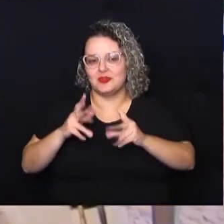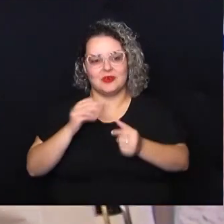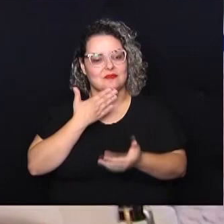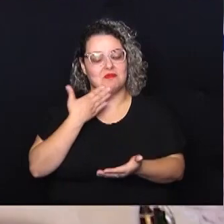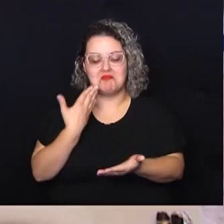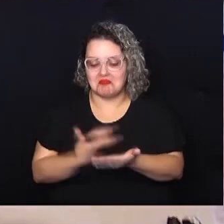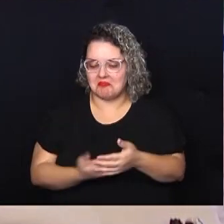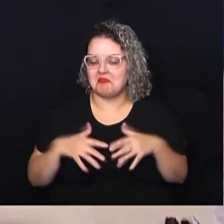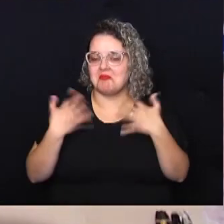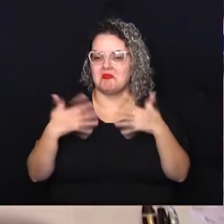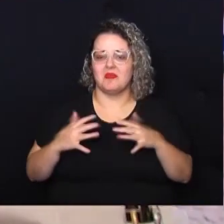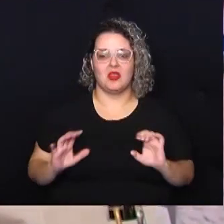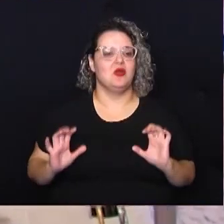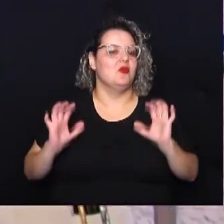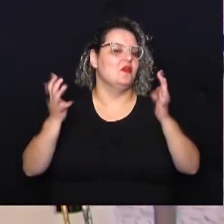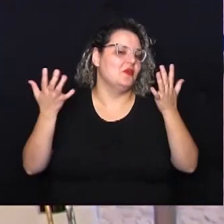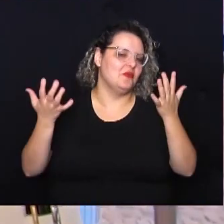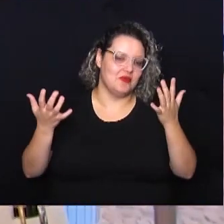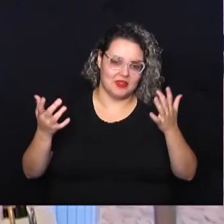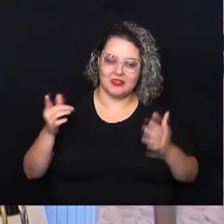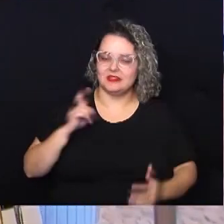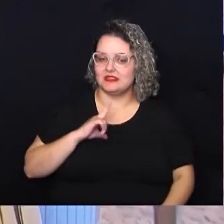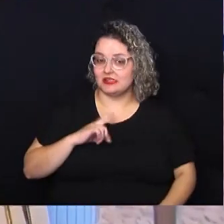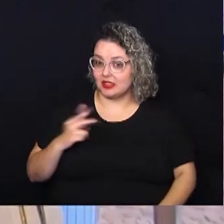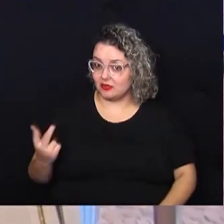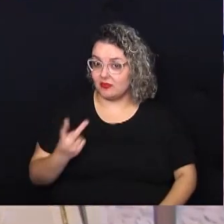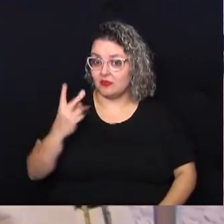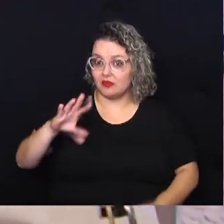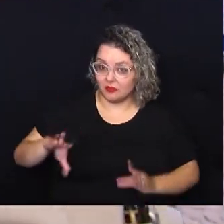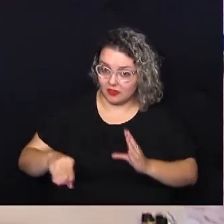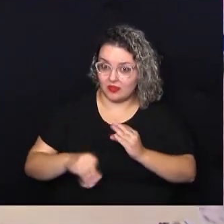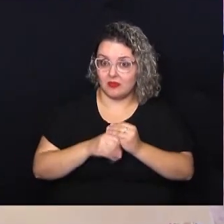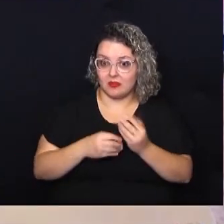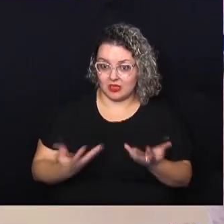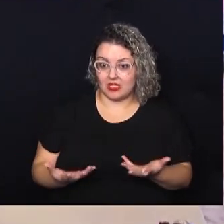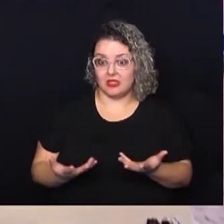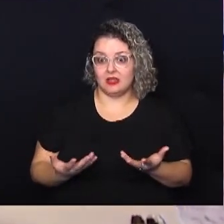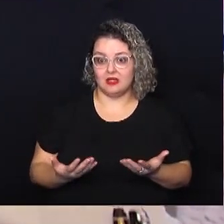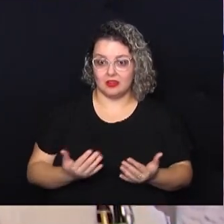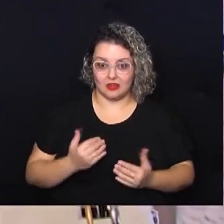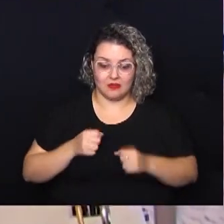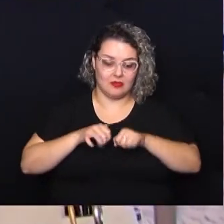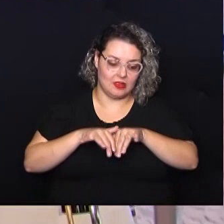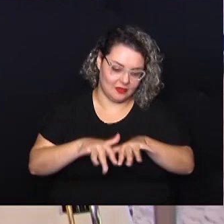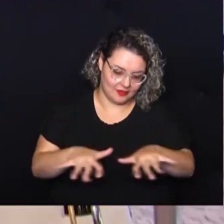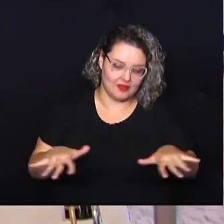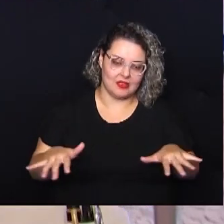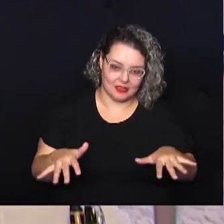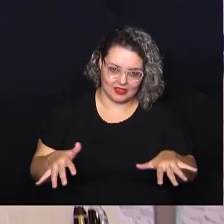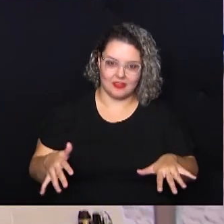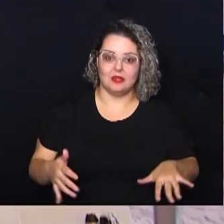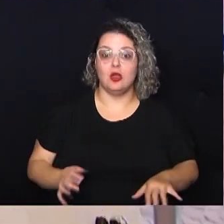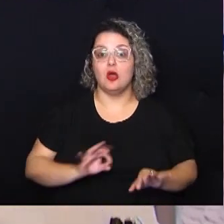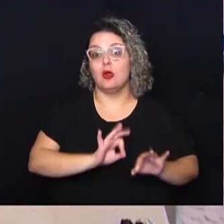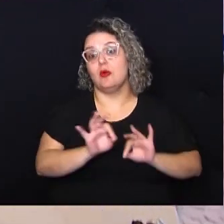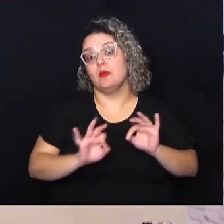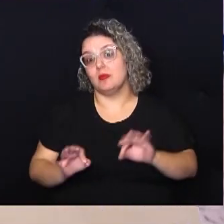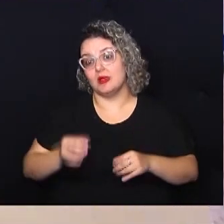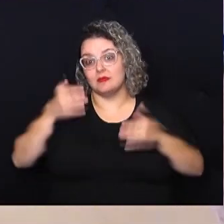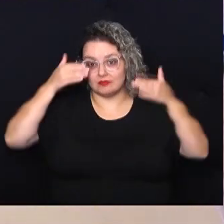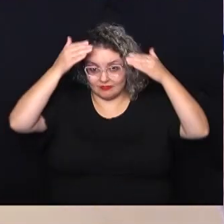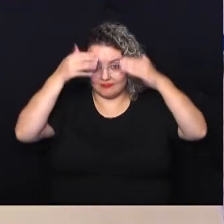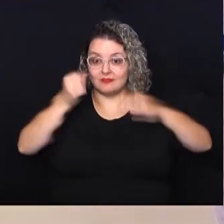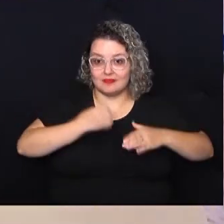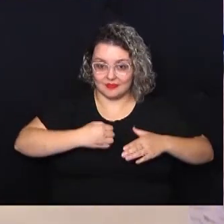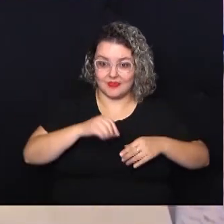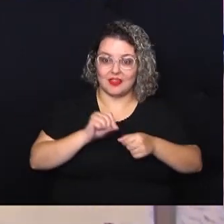certeza. O evento ele ganha muito valor agregado com essa distribuição, a preparação do chefe, e aí você